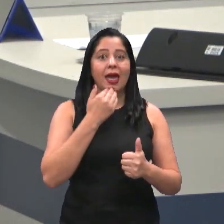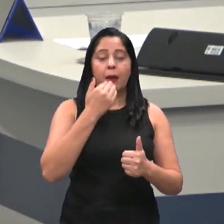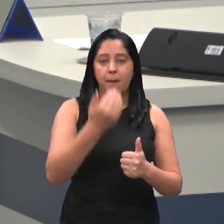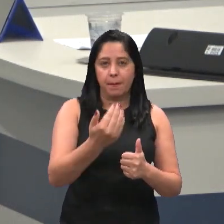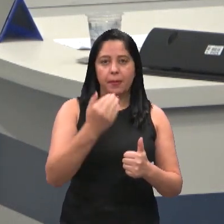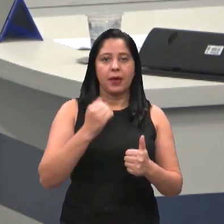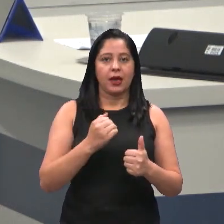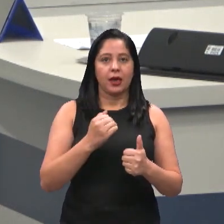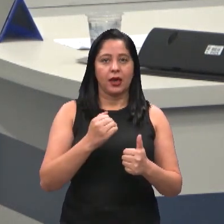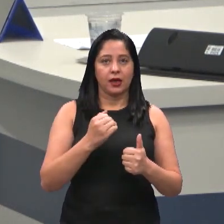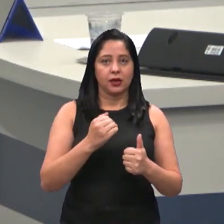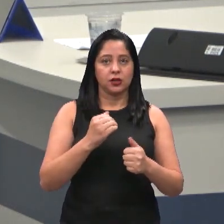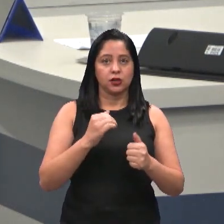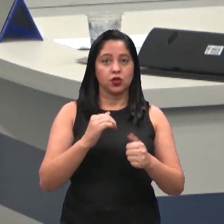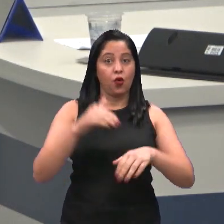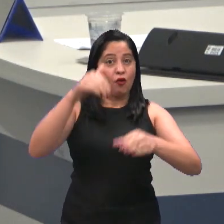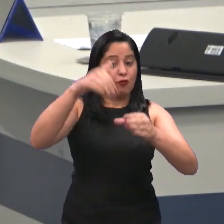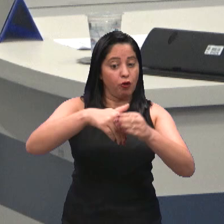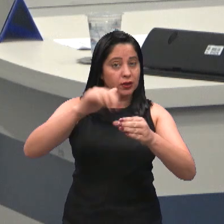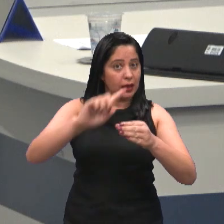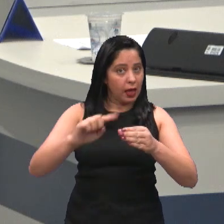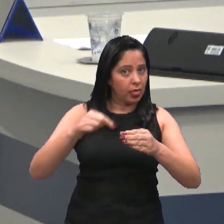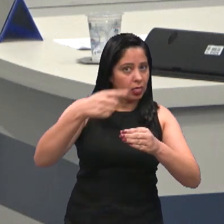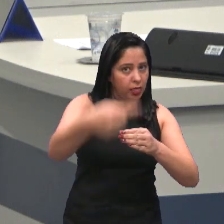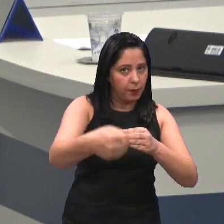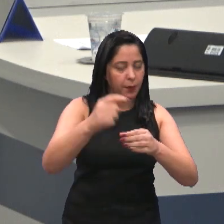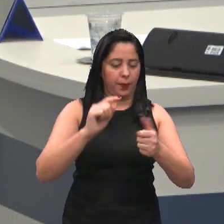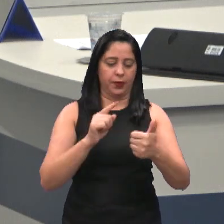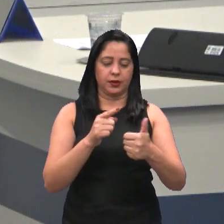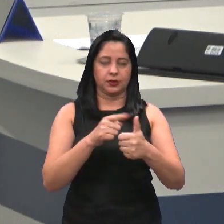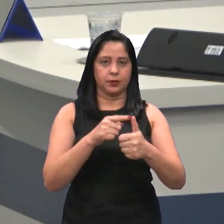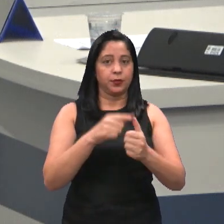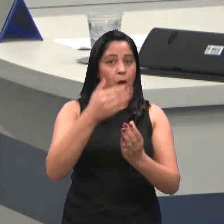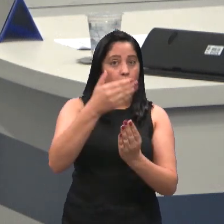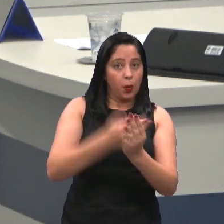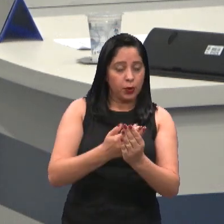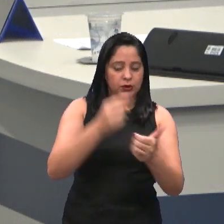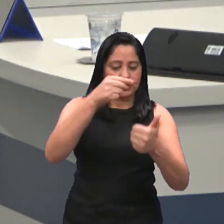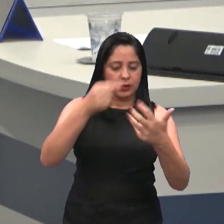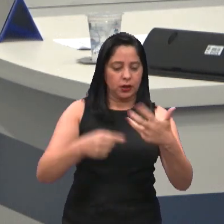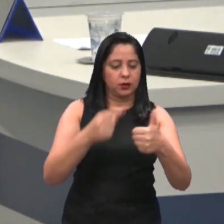presidente, o adiamento por uma sessão dos seguintes processos: do processo